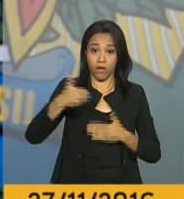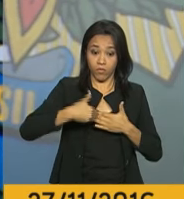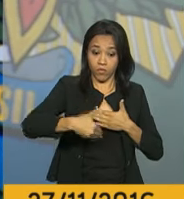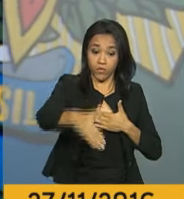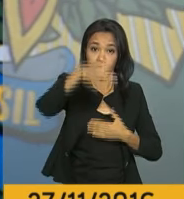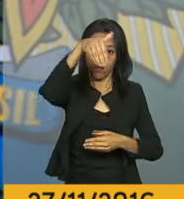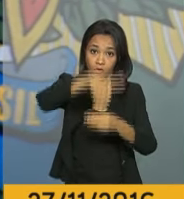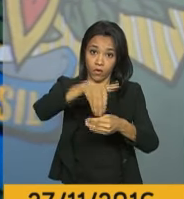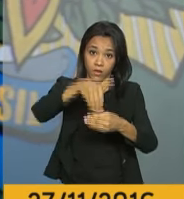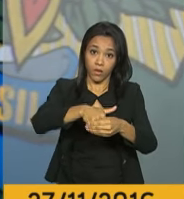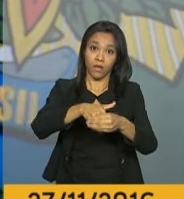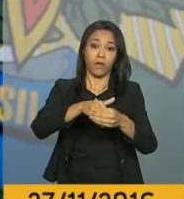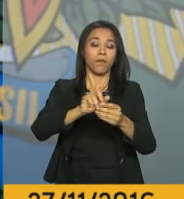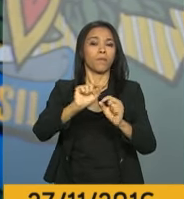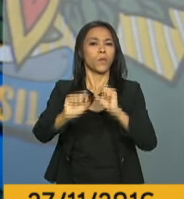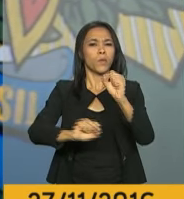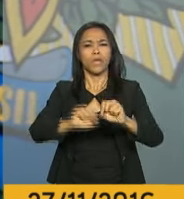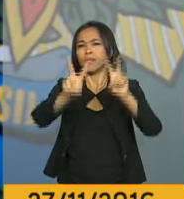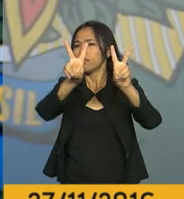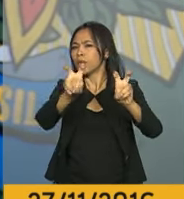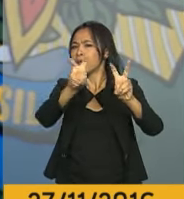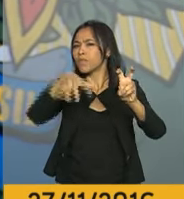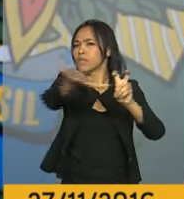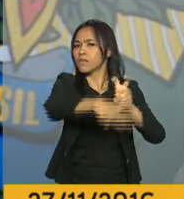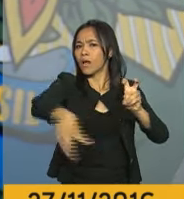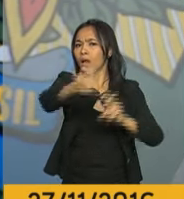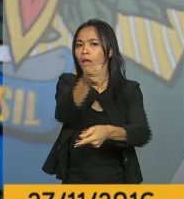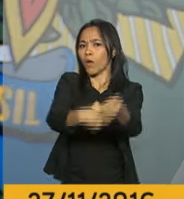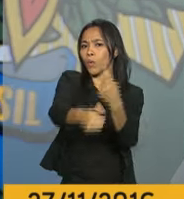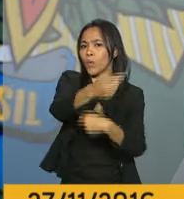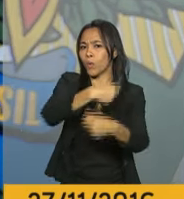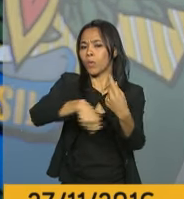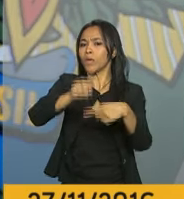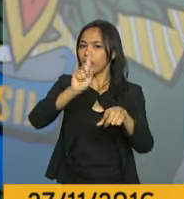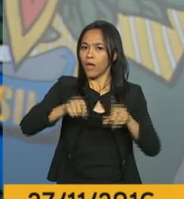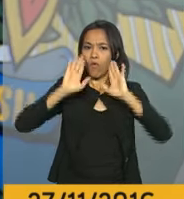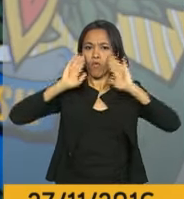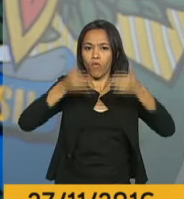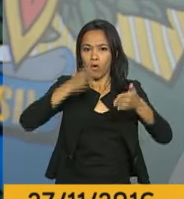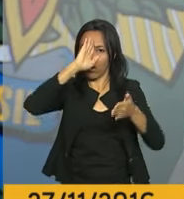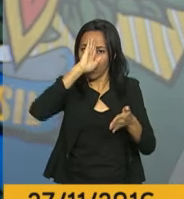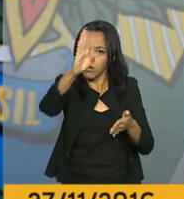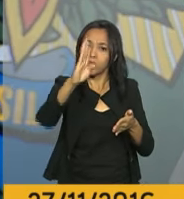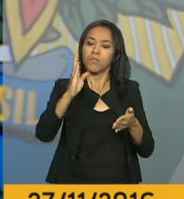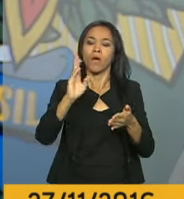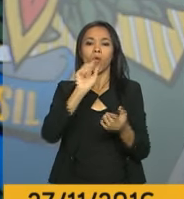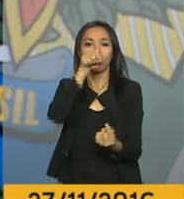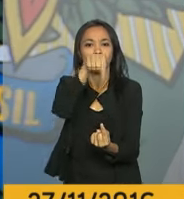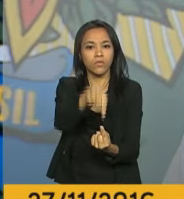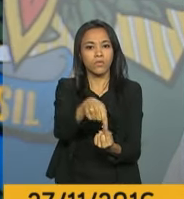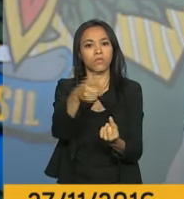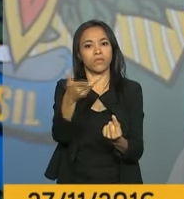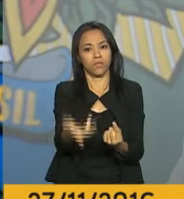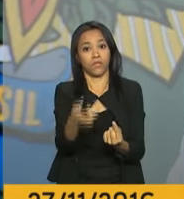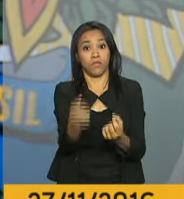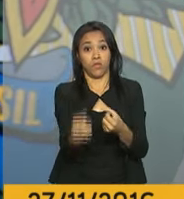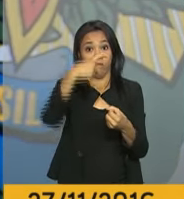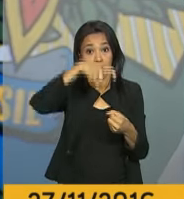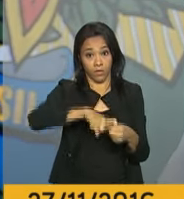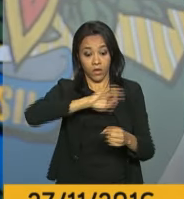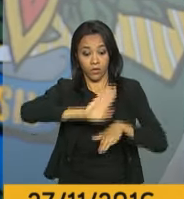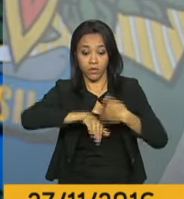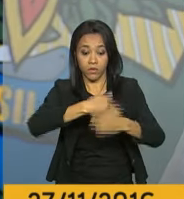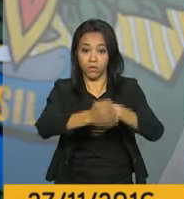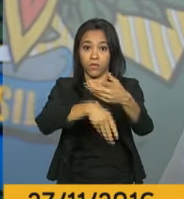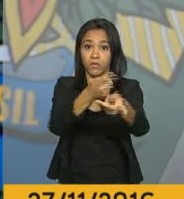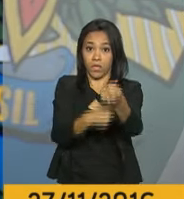as matérias econômicas que são prioritárias para nós retomarmos o crescimento